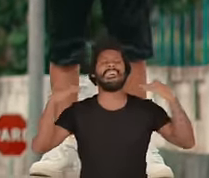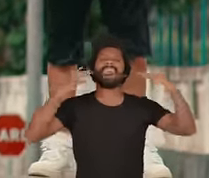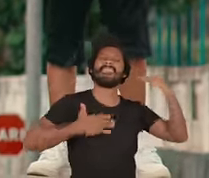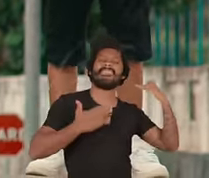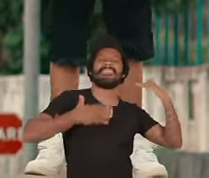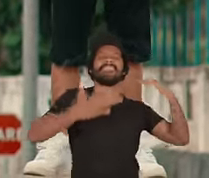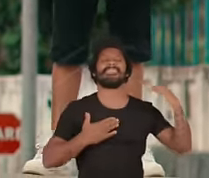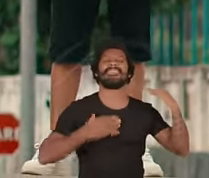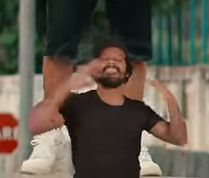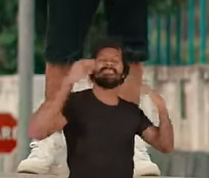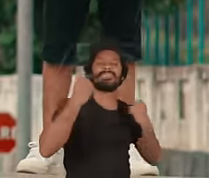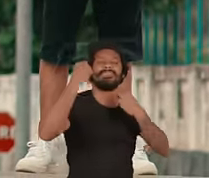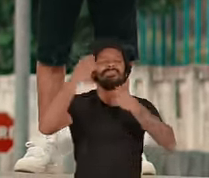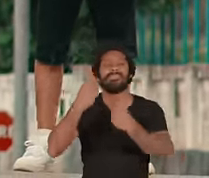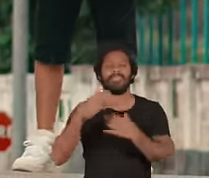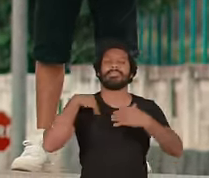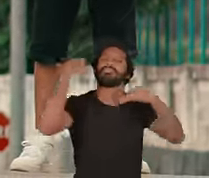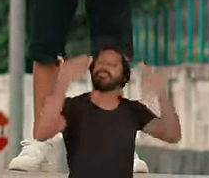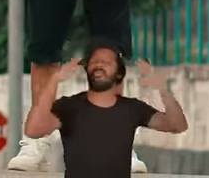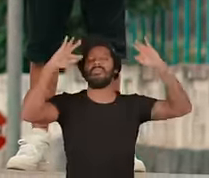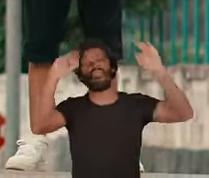Ensinando a ser foda como eu sou.